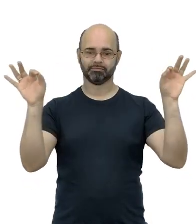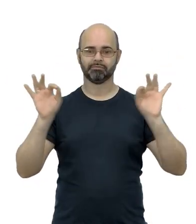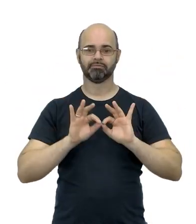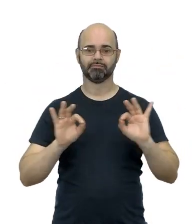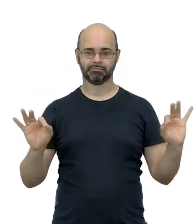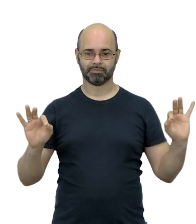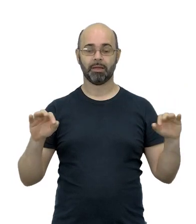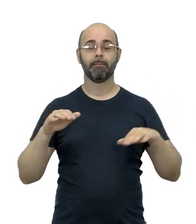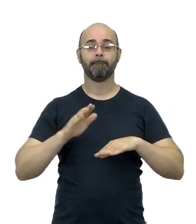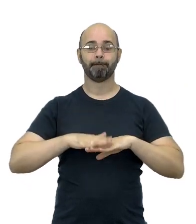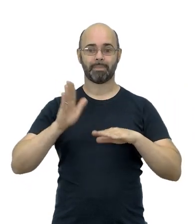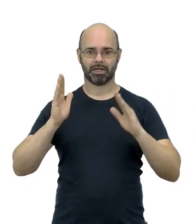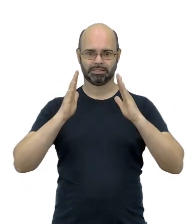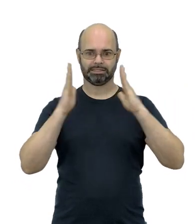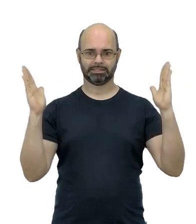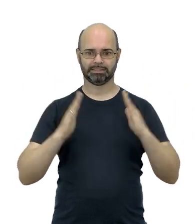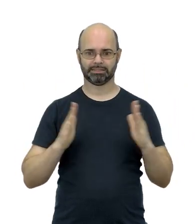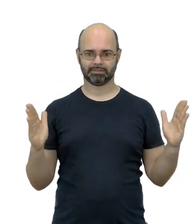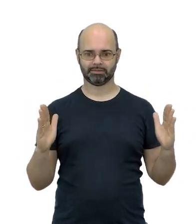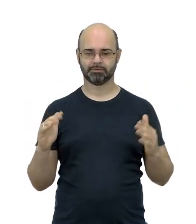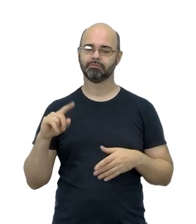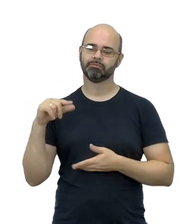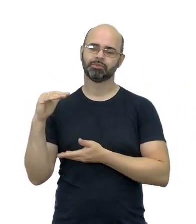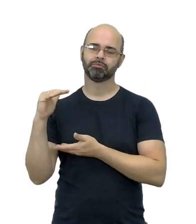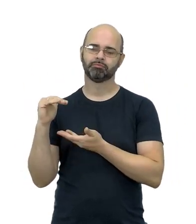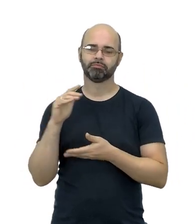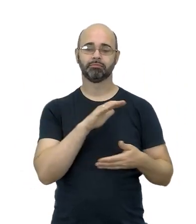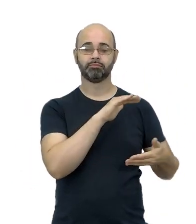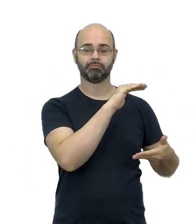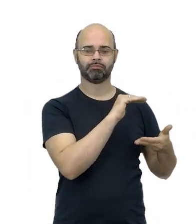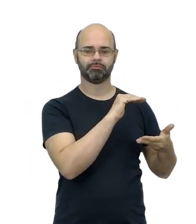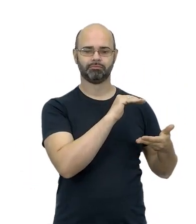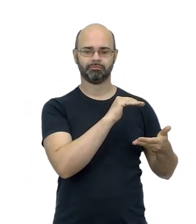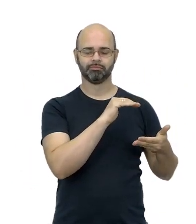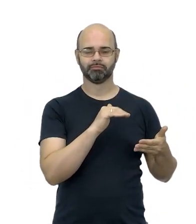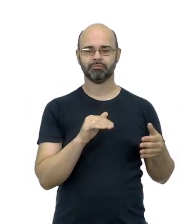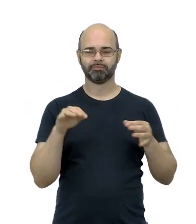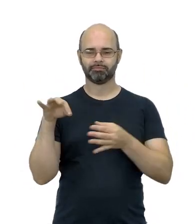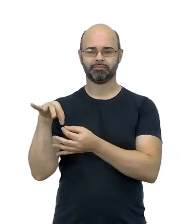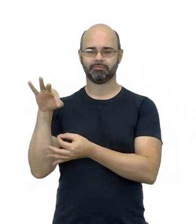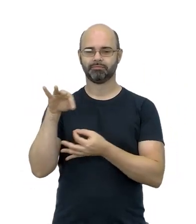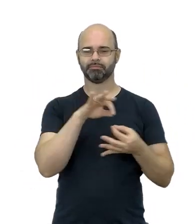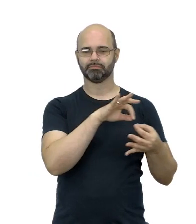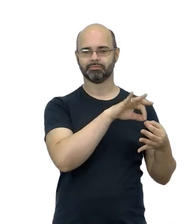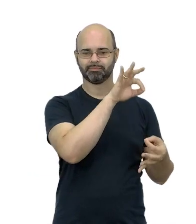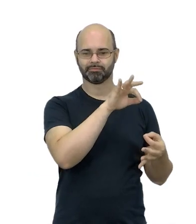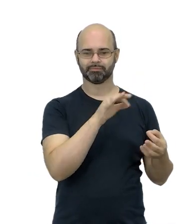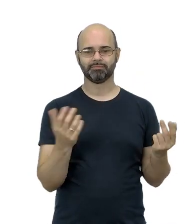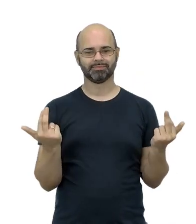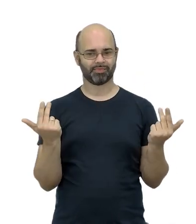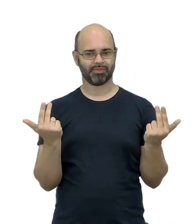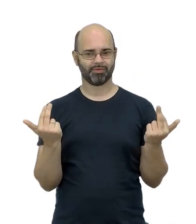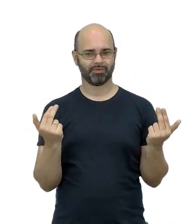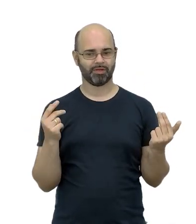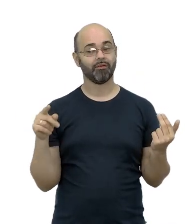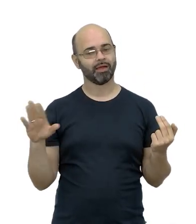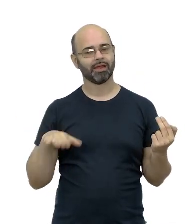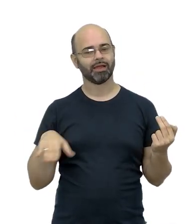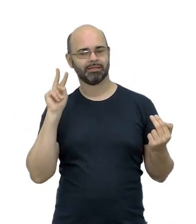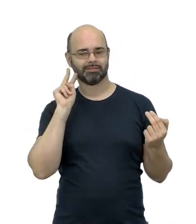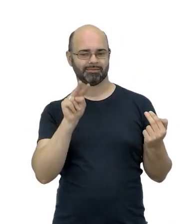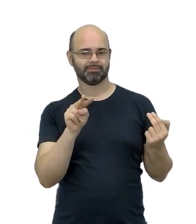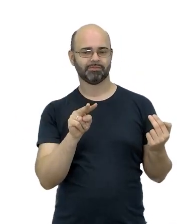lados menores de mesma medida. Eles ainda, sei lá, se estão lá num 1º ano, não precisam